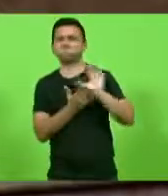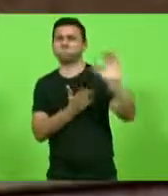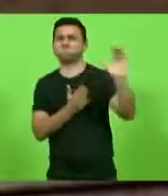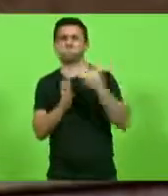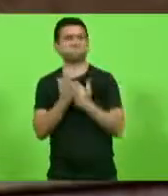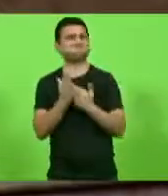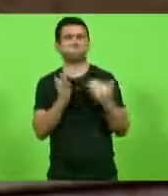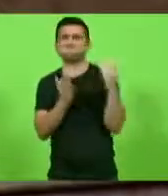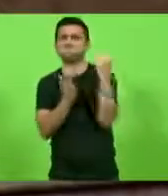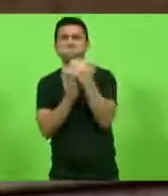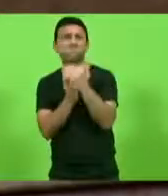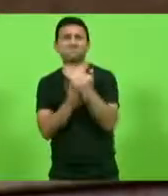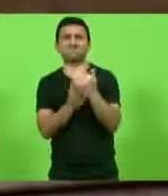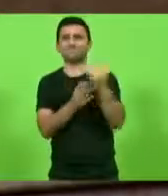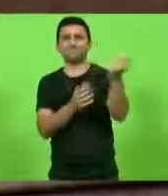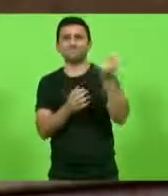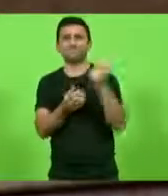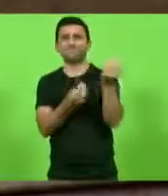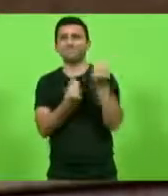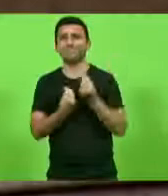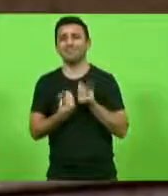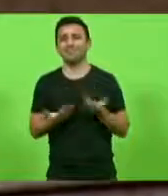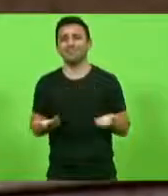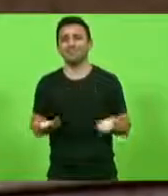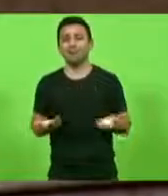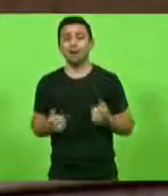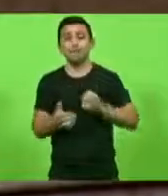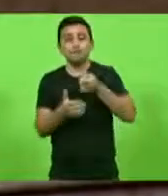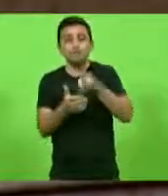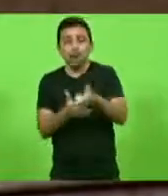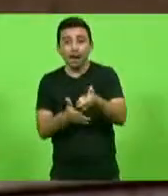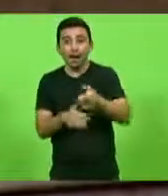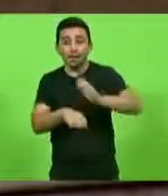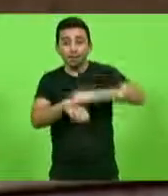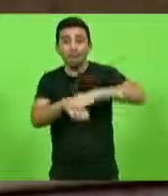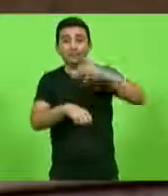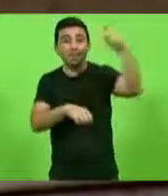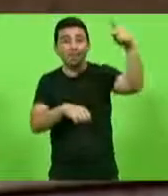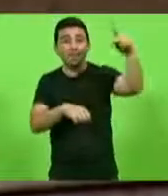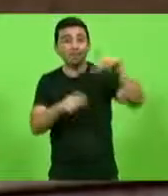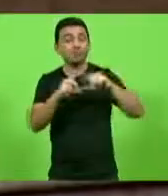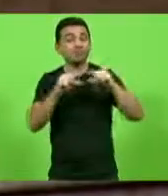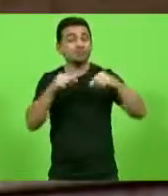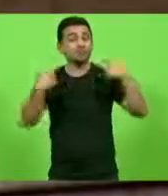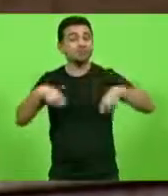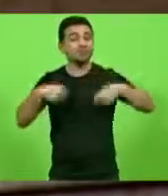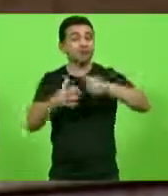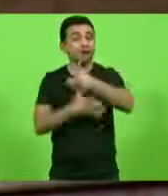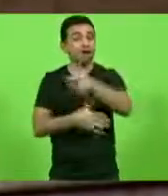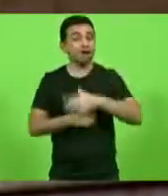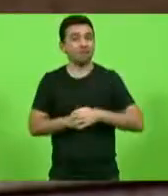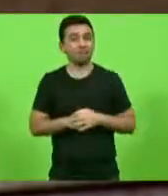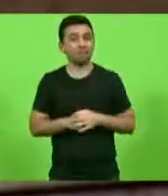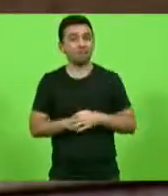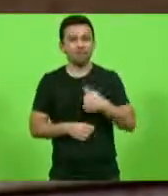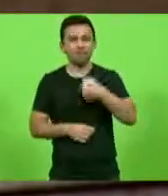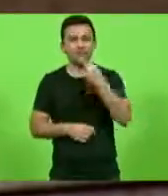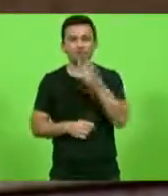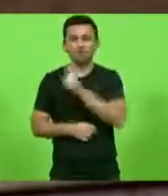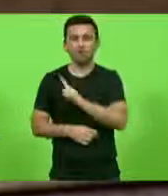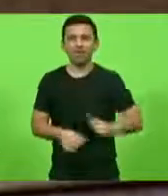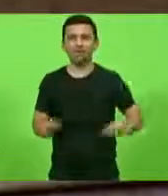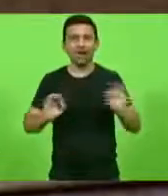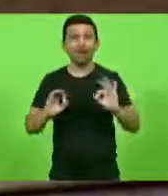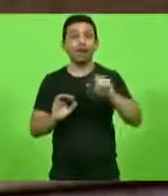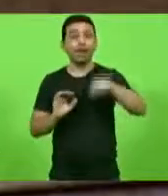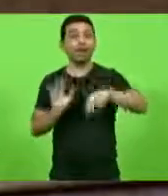recebe, e agora nós estamos pagando até o que seria a obrigação de Brasília. E, novamente, eu não falo de governos, porque isso foi uma regra.